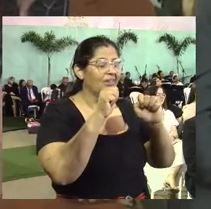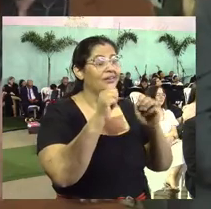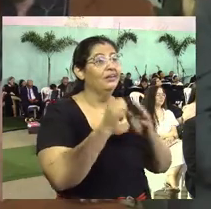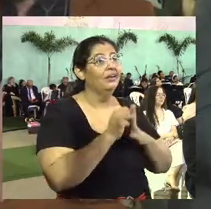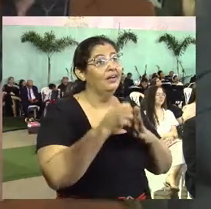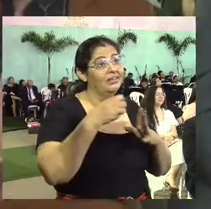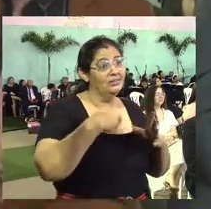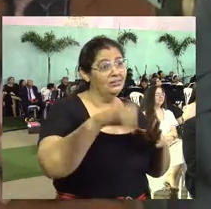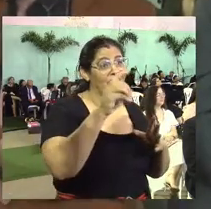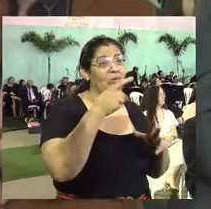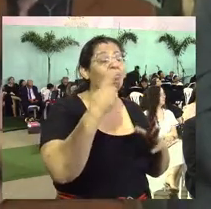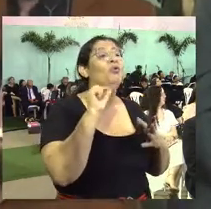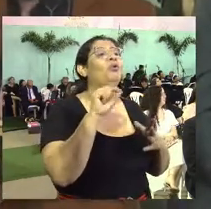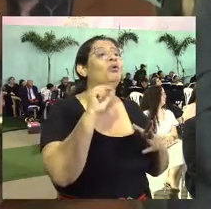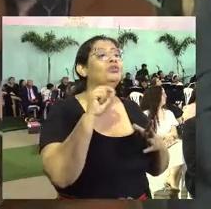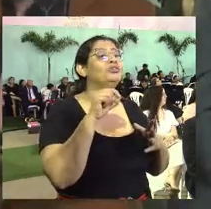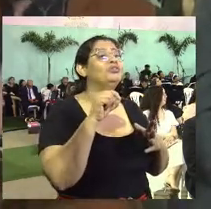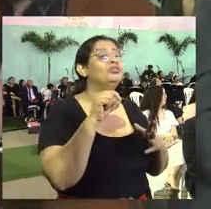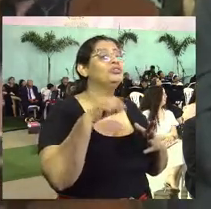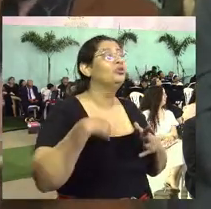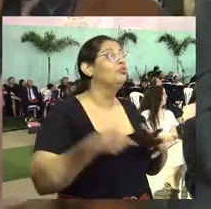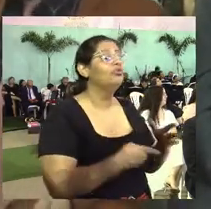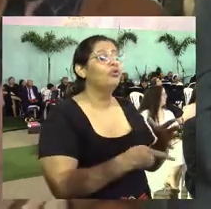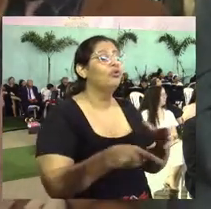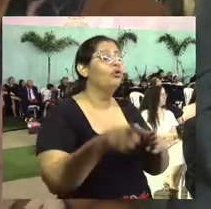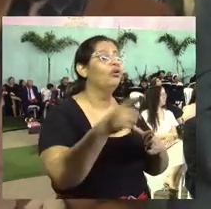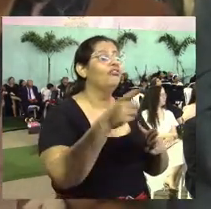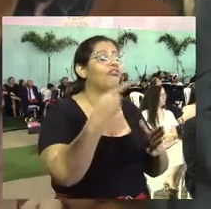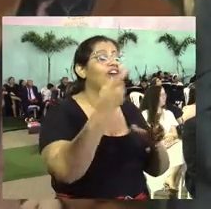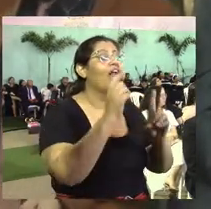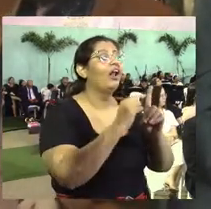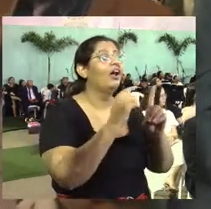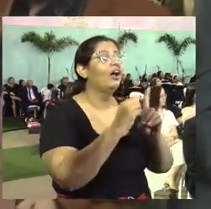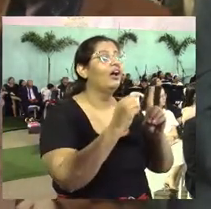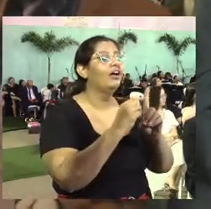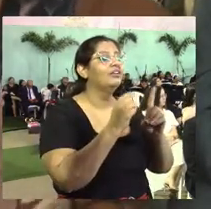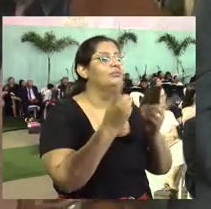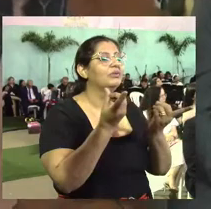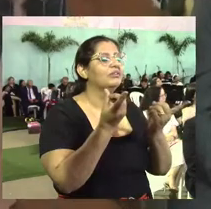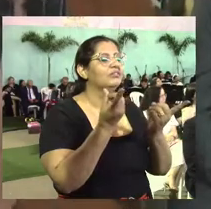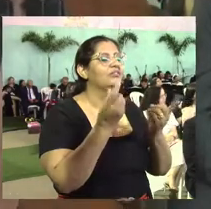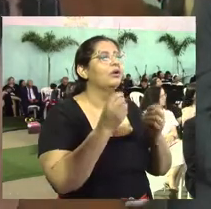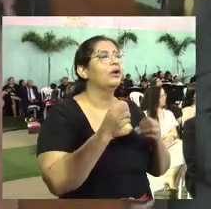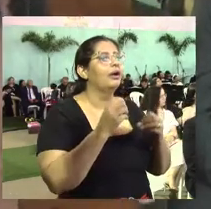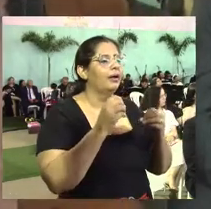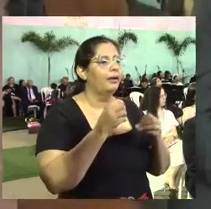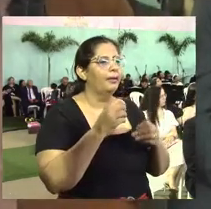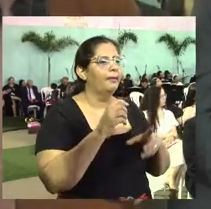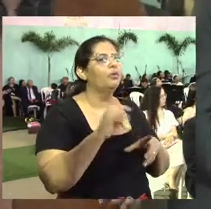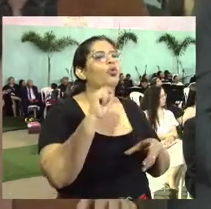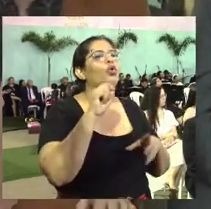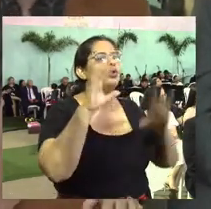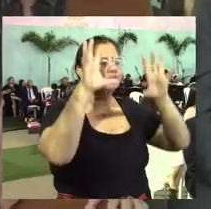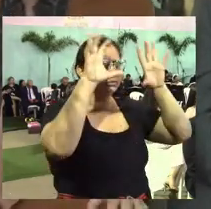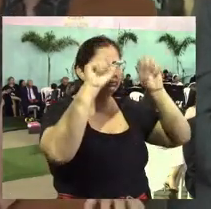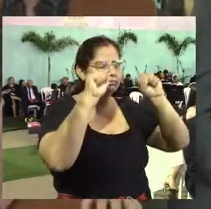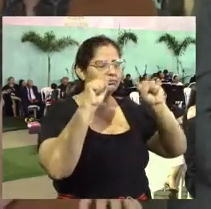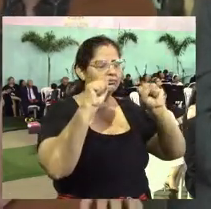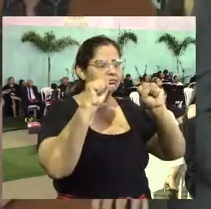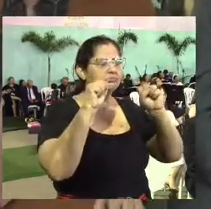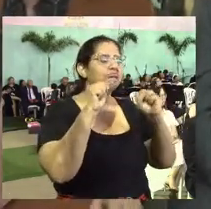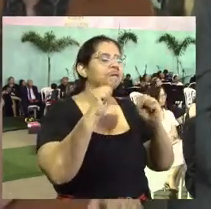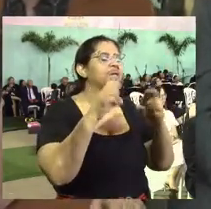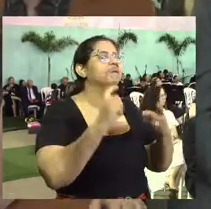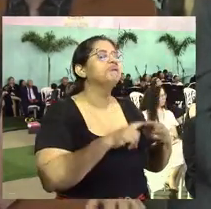misericórdia antes começa pela minha Jerusalém pela minha Imperatriz pai qual o lugar mais escuro de uma cidade Deus